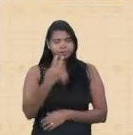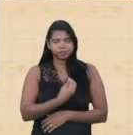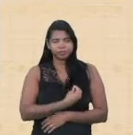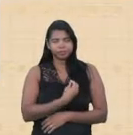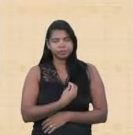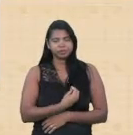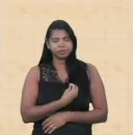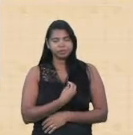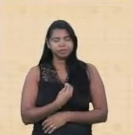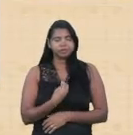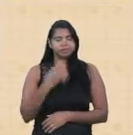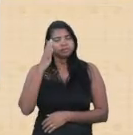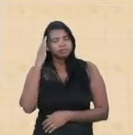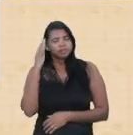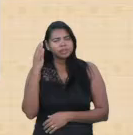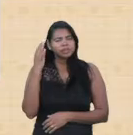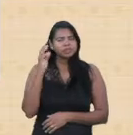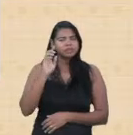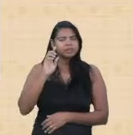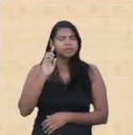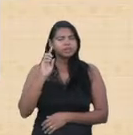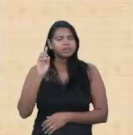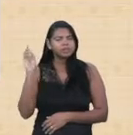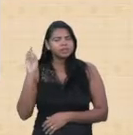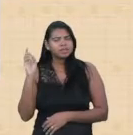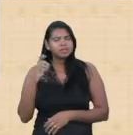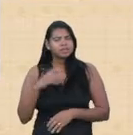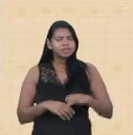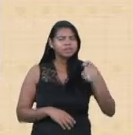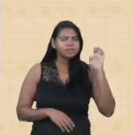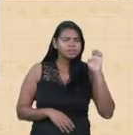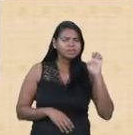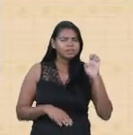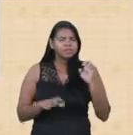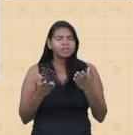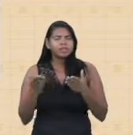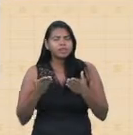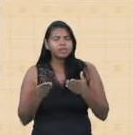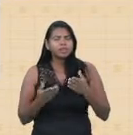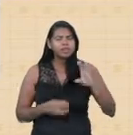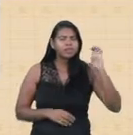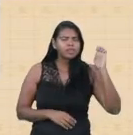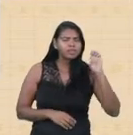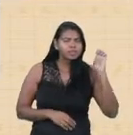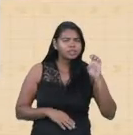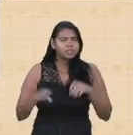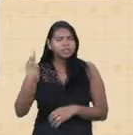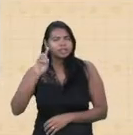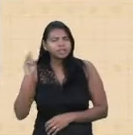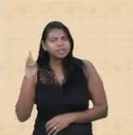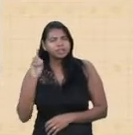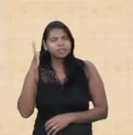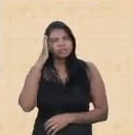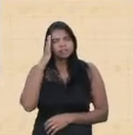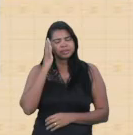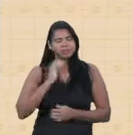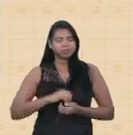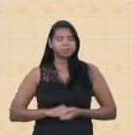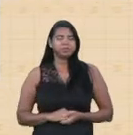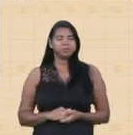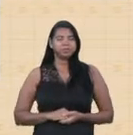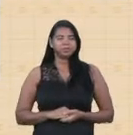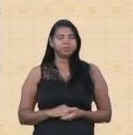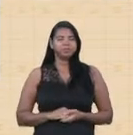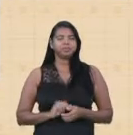ficar se confundindo. Direita, esquerda, é a música de Padre Marcelo Rossi, é mão direita, mão esquerda, e não fica com esse negócio, mequetrefe? Então, o que